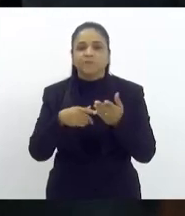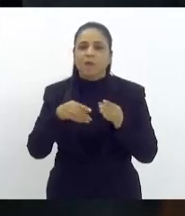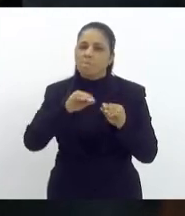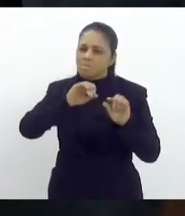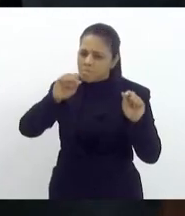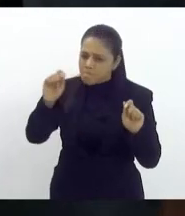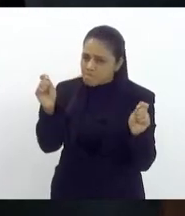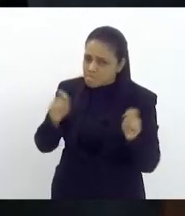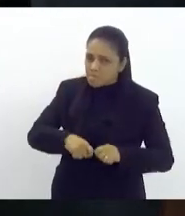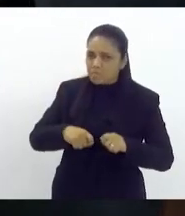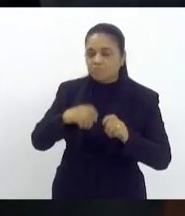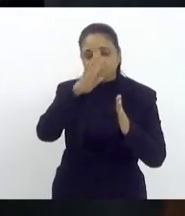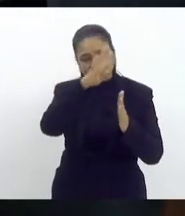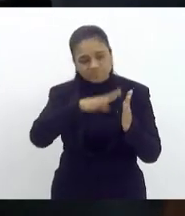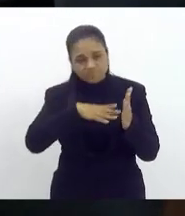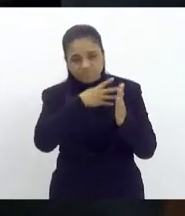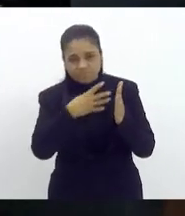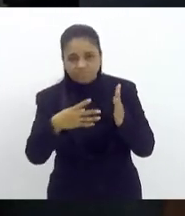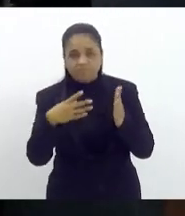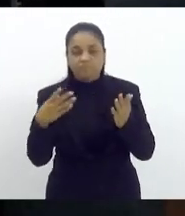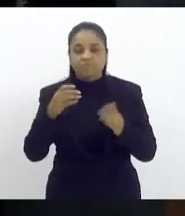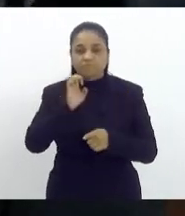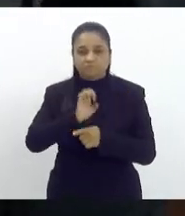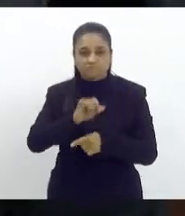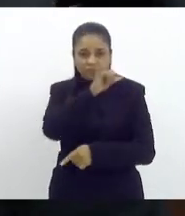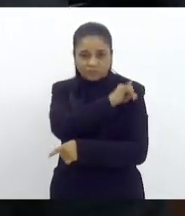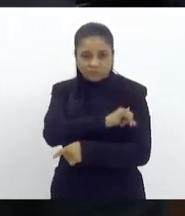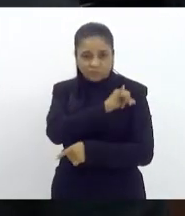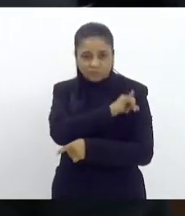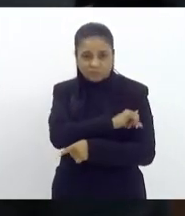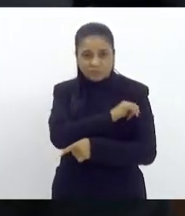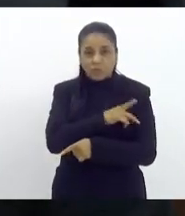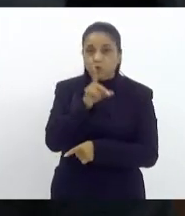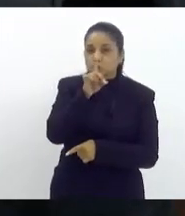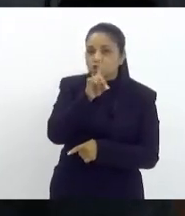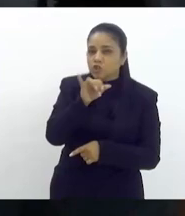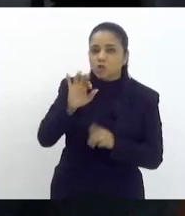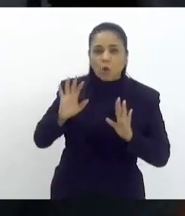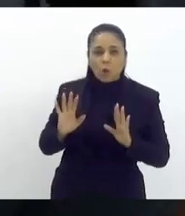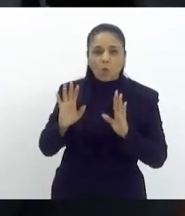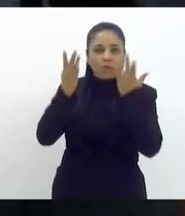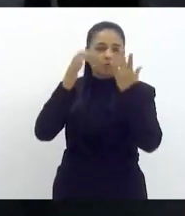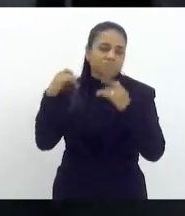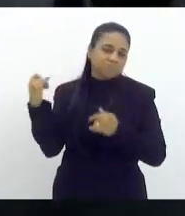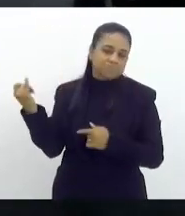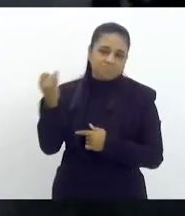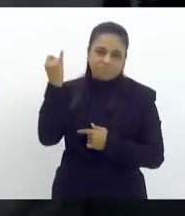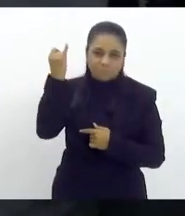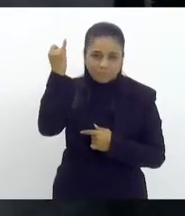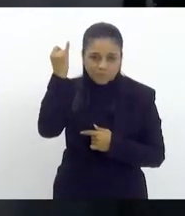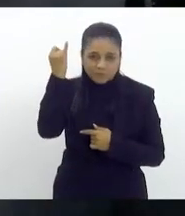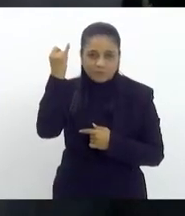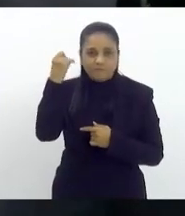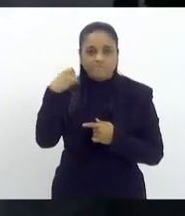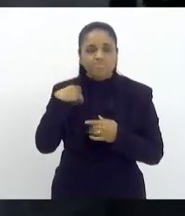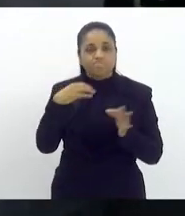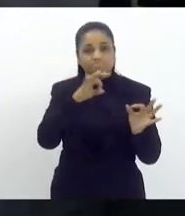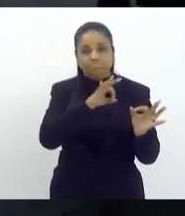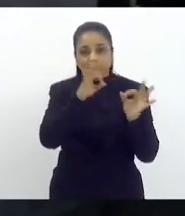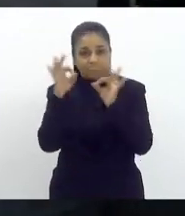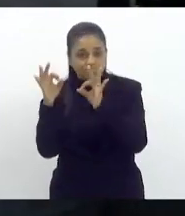de colocar no calendário do Estado do Rio de Janeiro né uma data comemorativa muito importante nós estamos assistindo